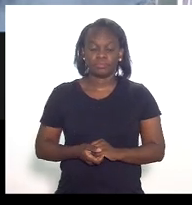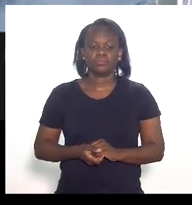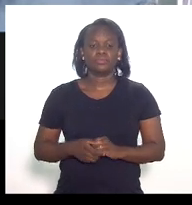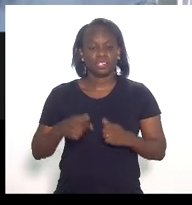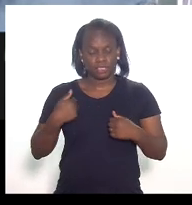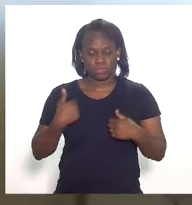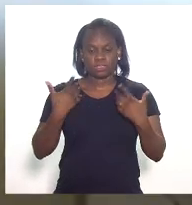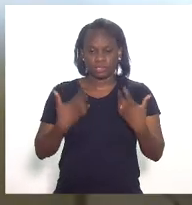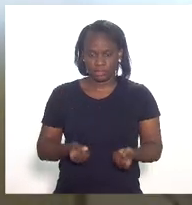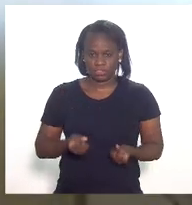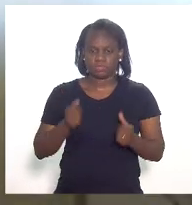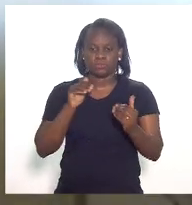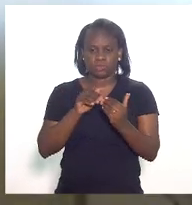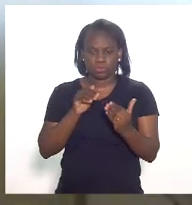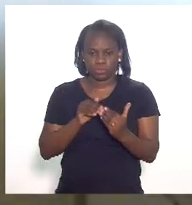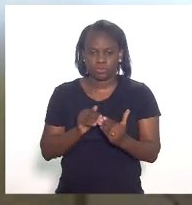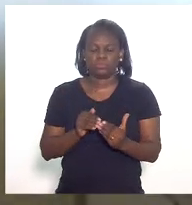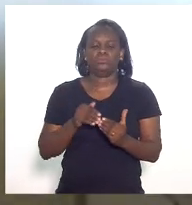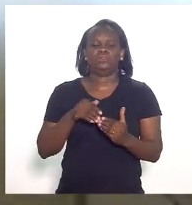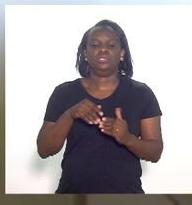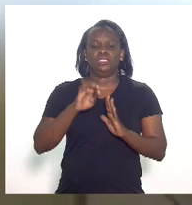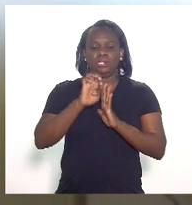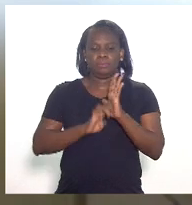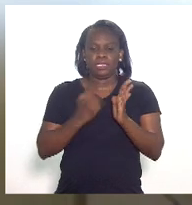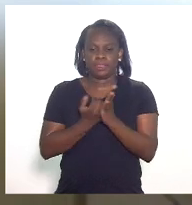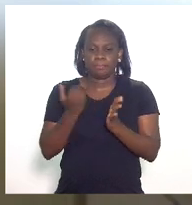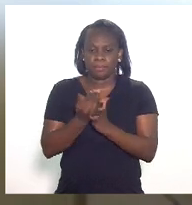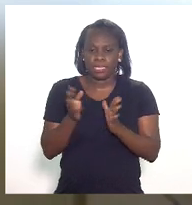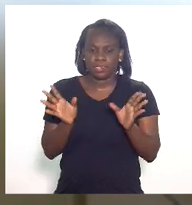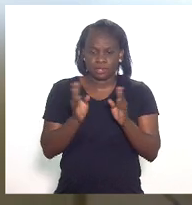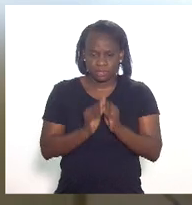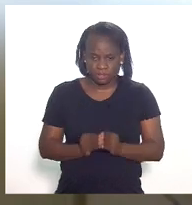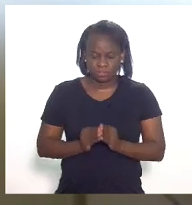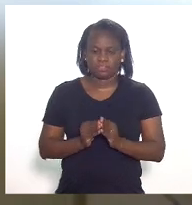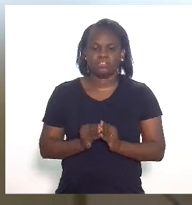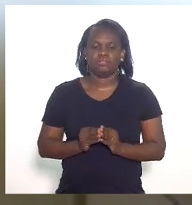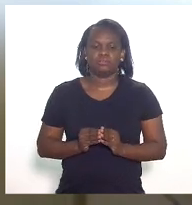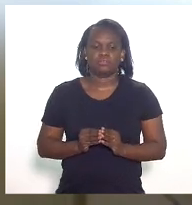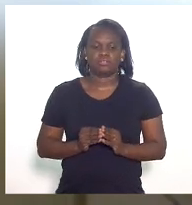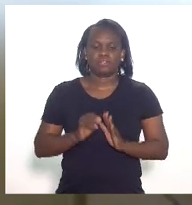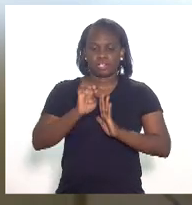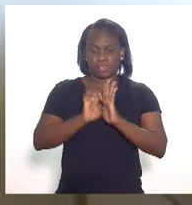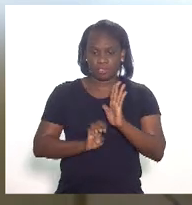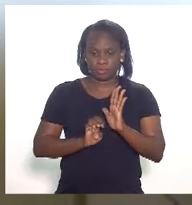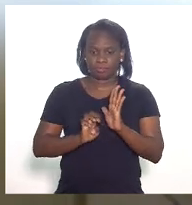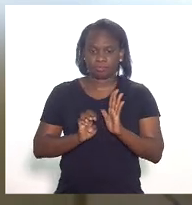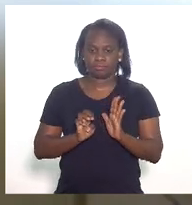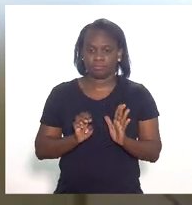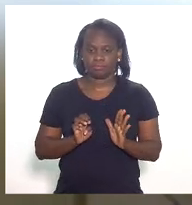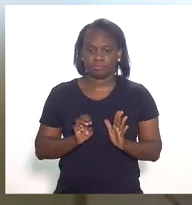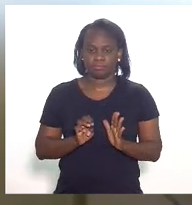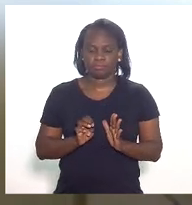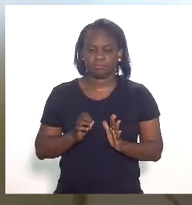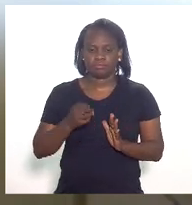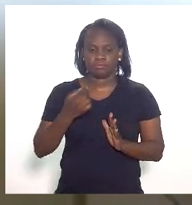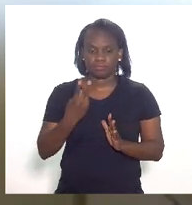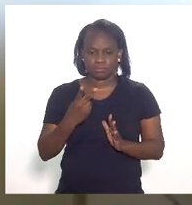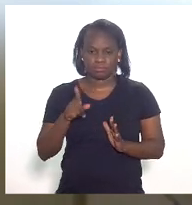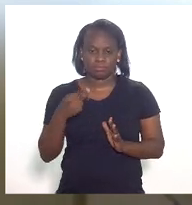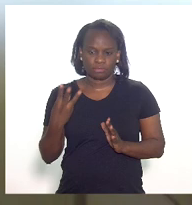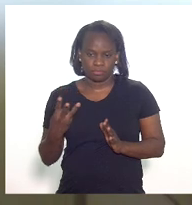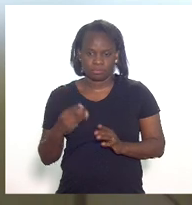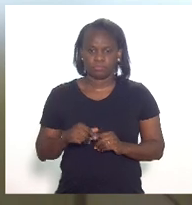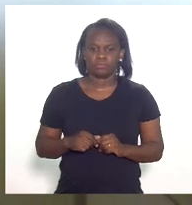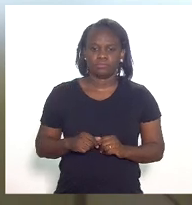sou favorável, com subemenda aglutinativa, às emendas 2 e